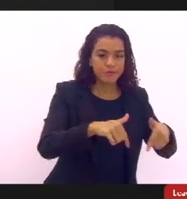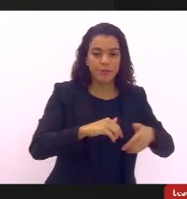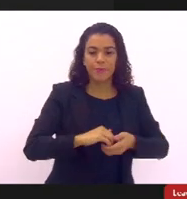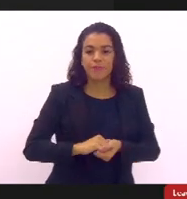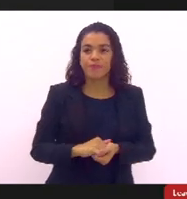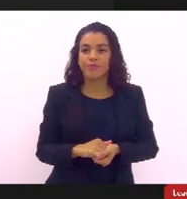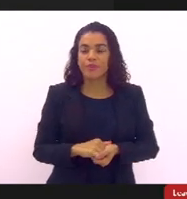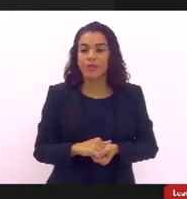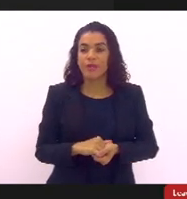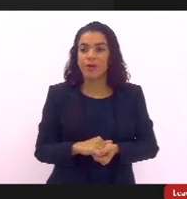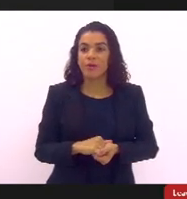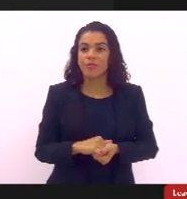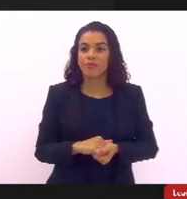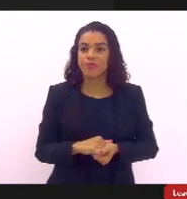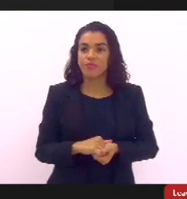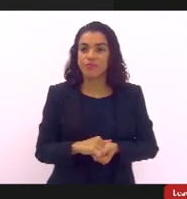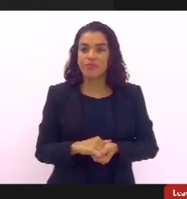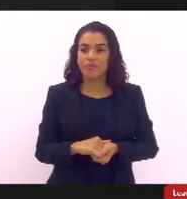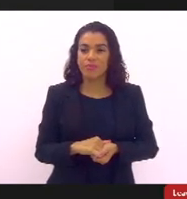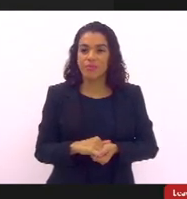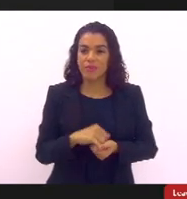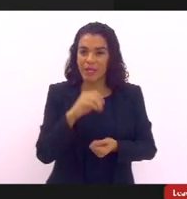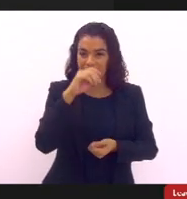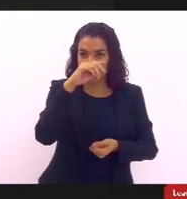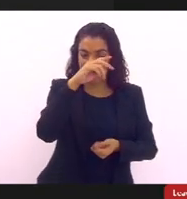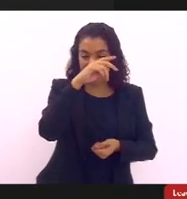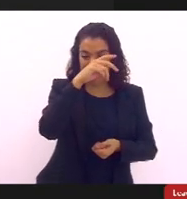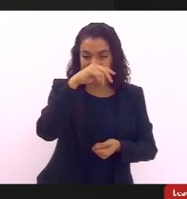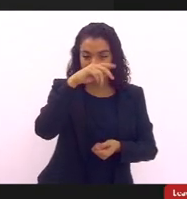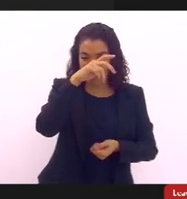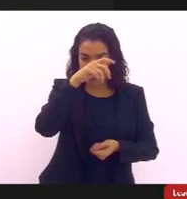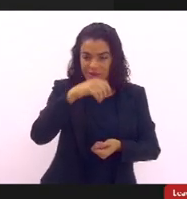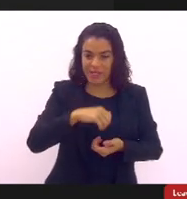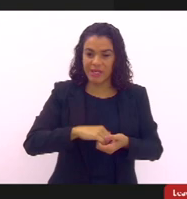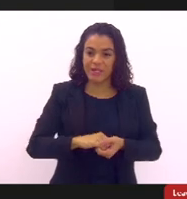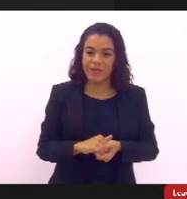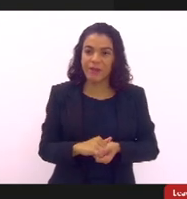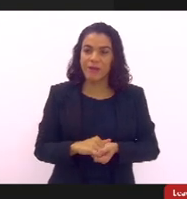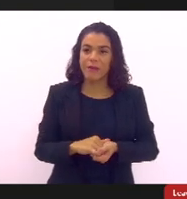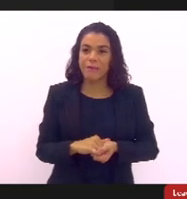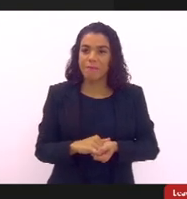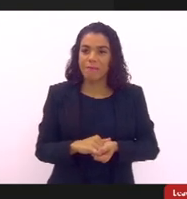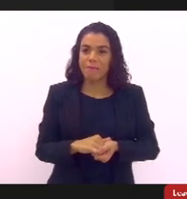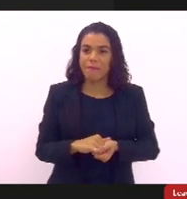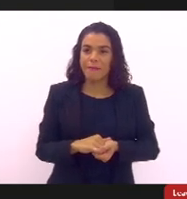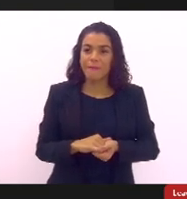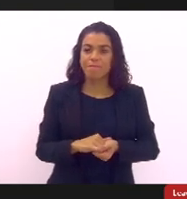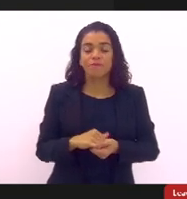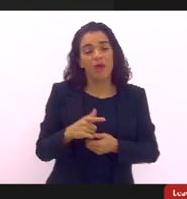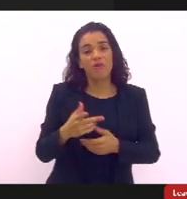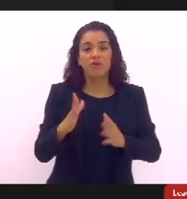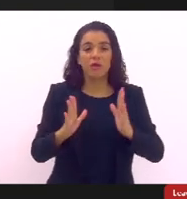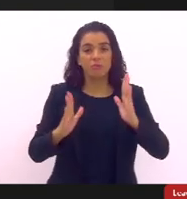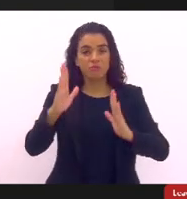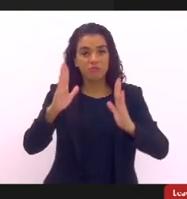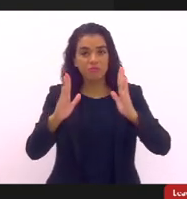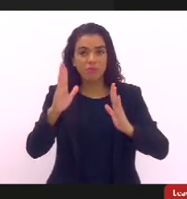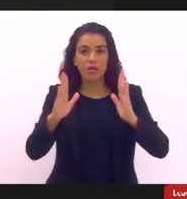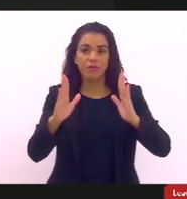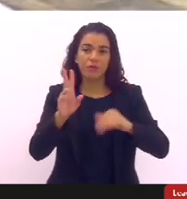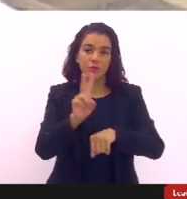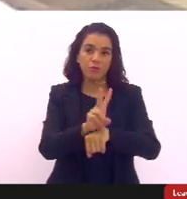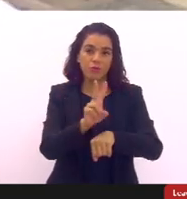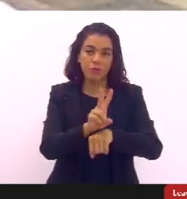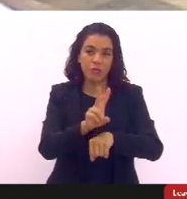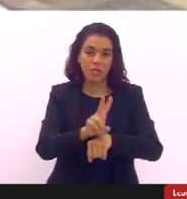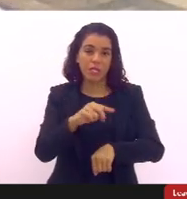É um único de saúde. As pessoas, elas ficam custodiadas conosco por um período. E precisamos